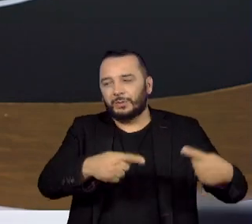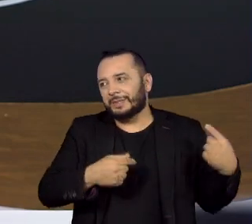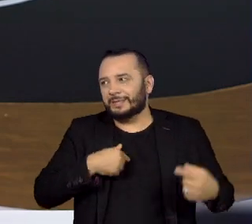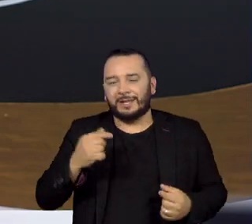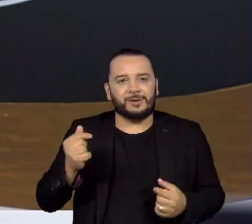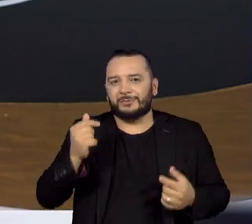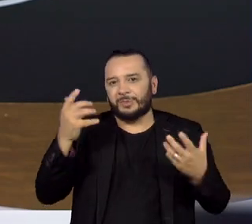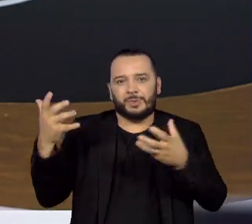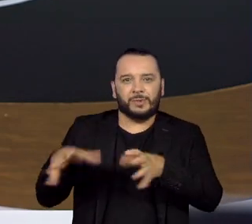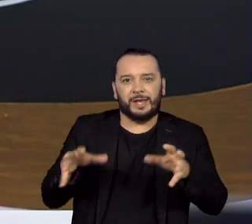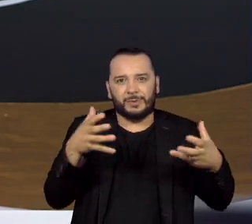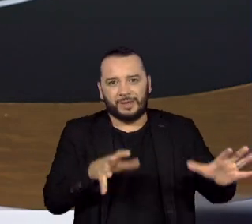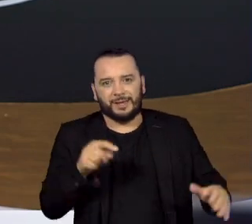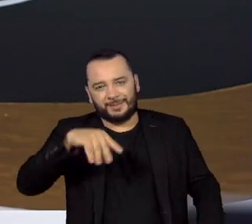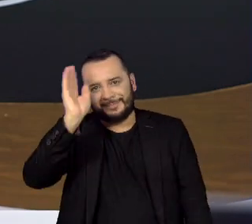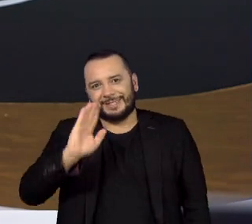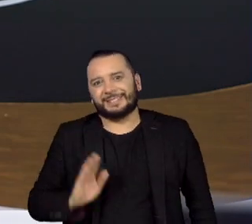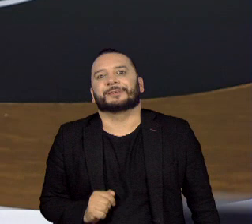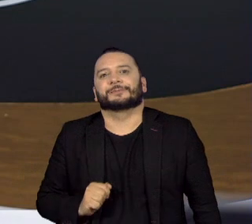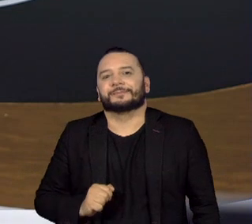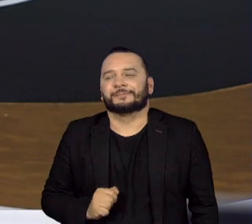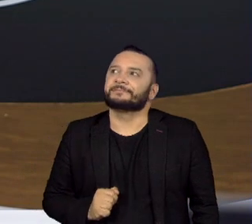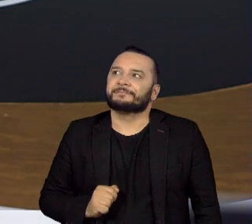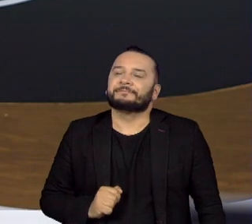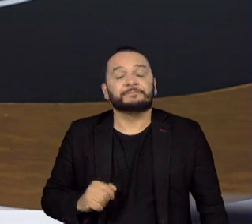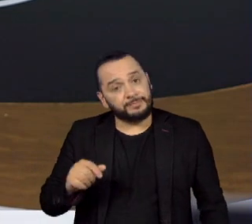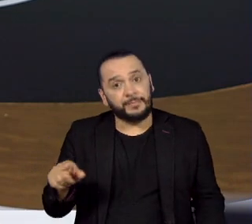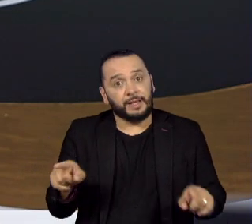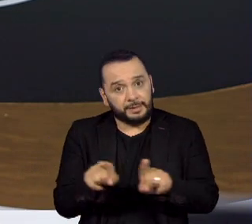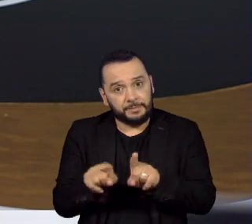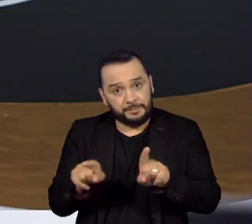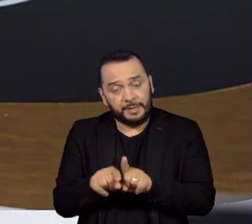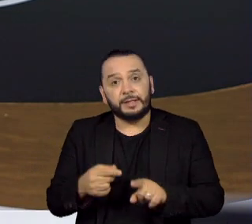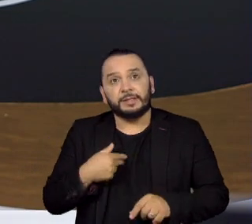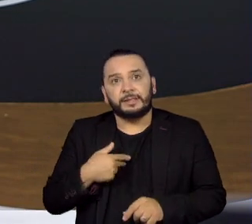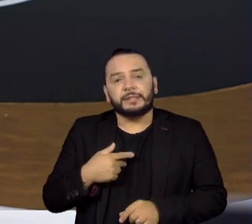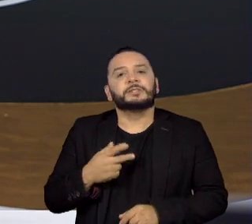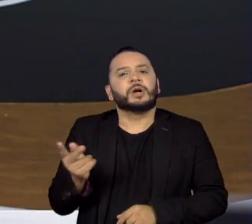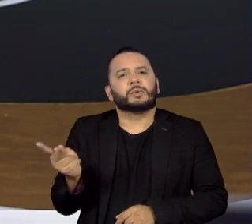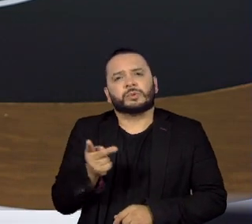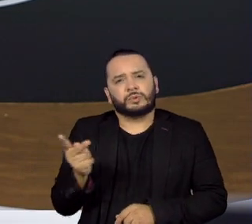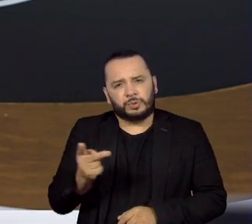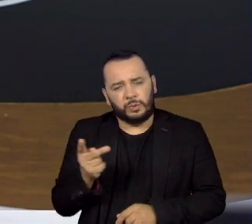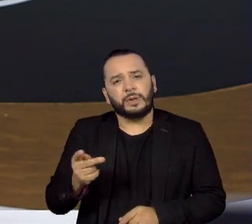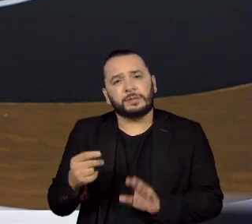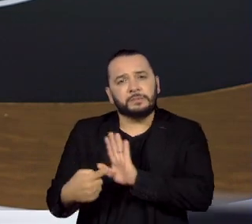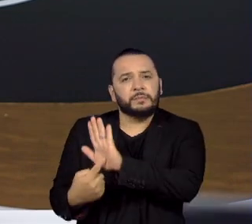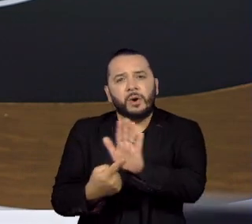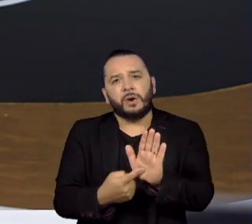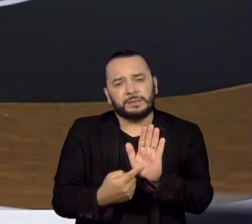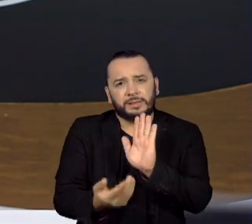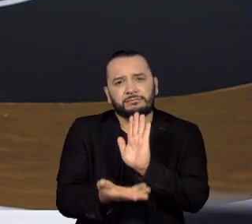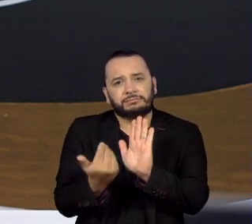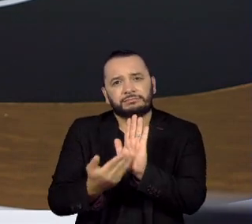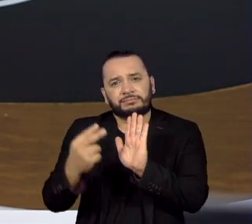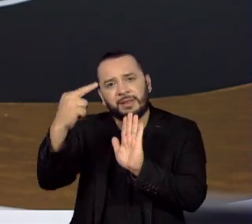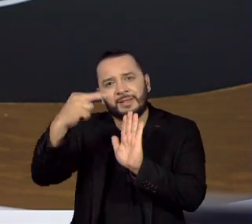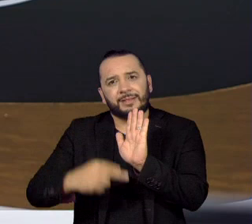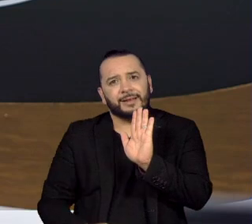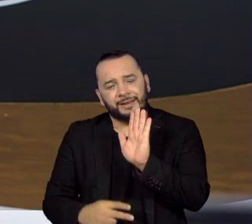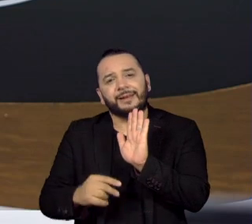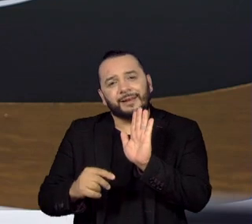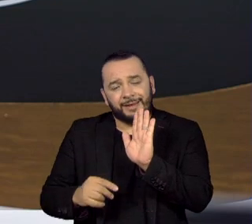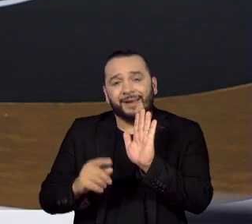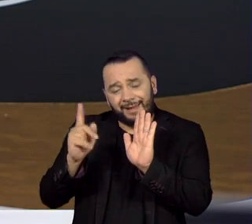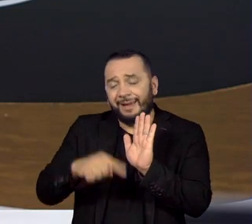dos temas do país. O exercício a que eles se propuseram, o que eles oferecem ao leitor, no entanto, é atualíssimo e